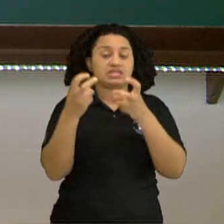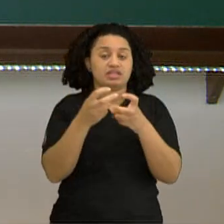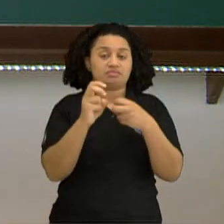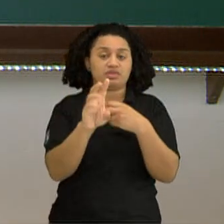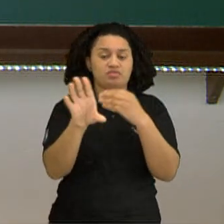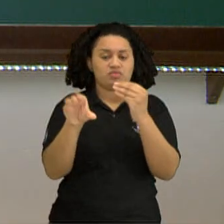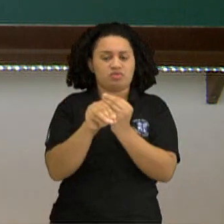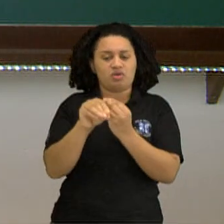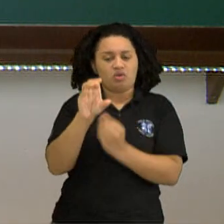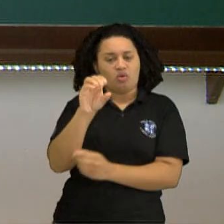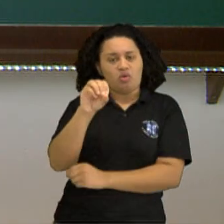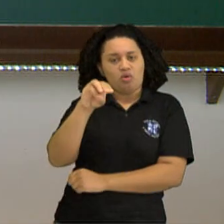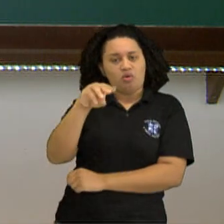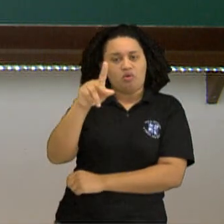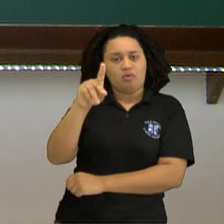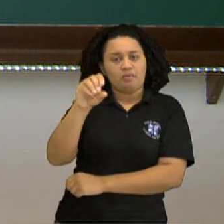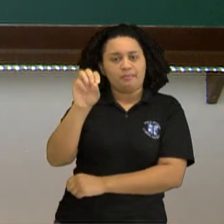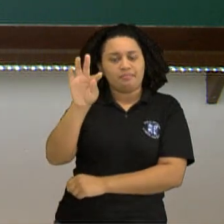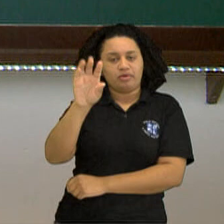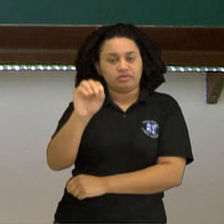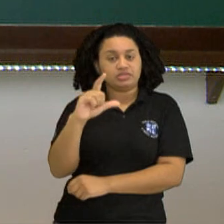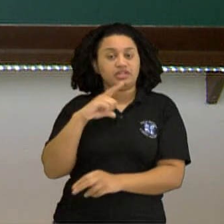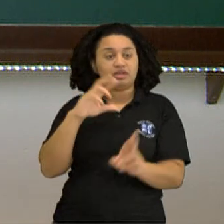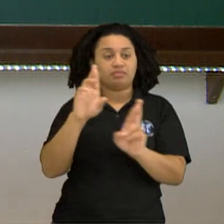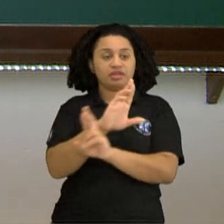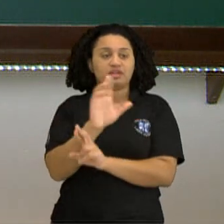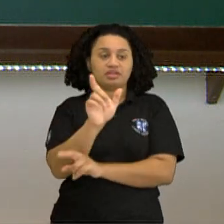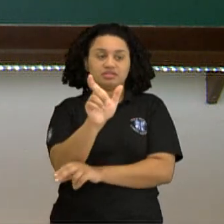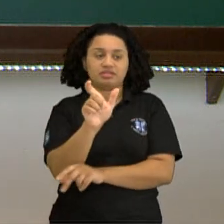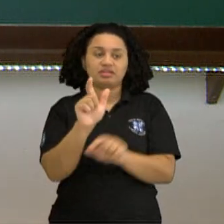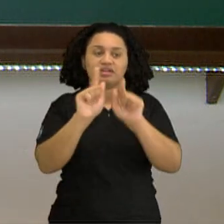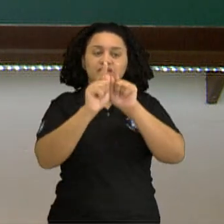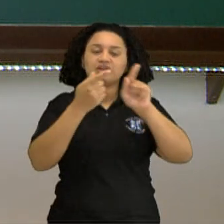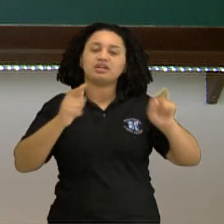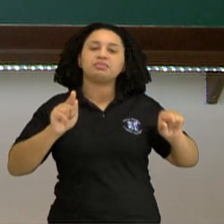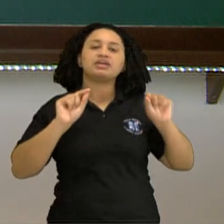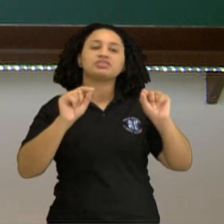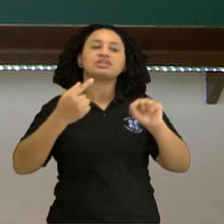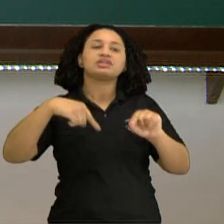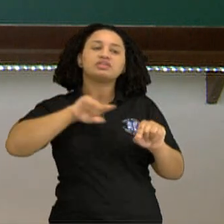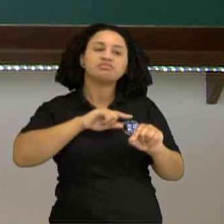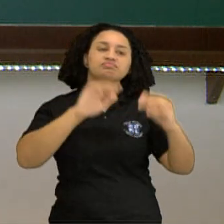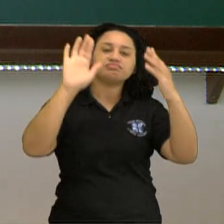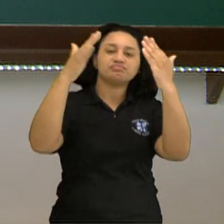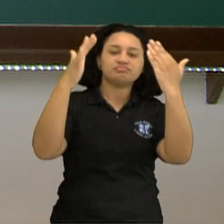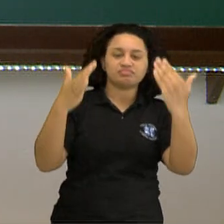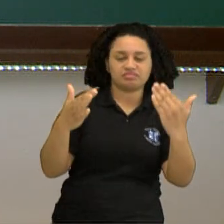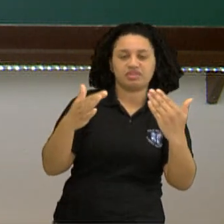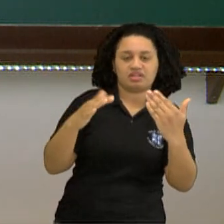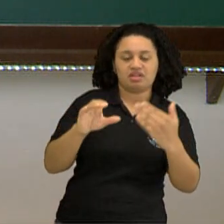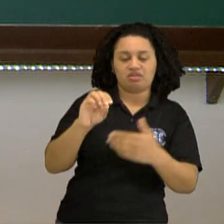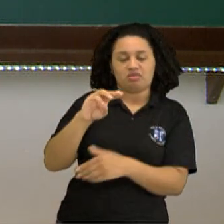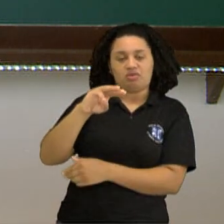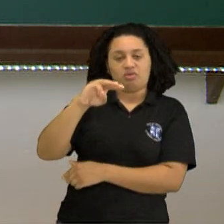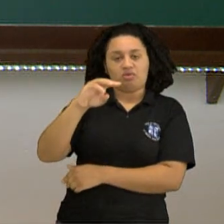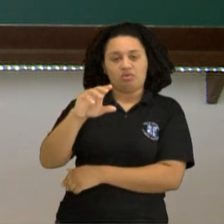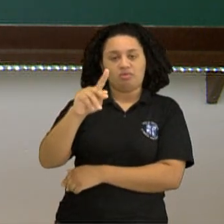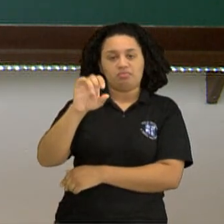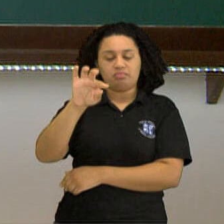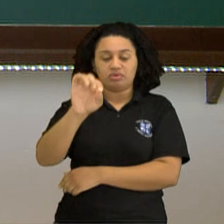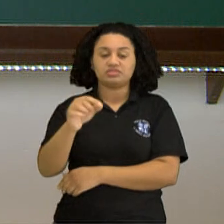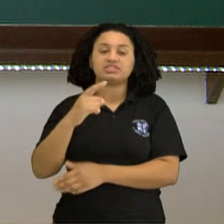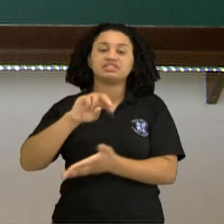composto tem uma relação aí com a gramática, que é o que nós iremos estudar. Composto que significa com mais de